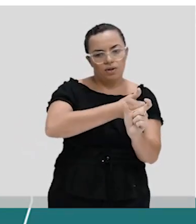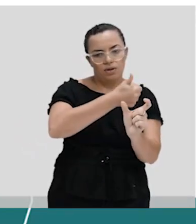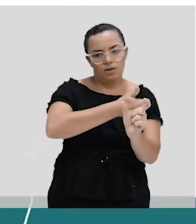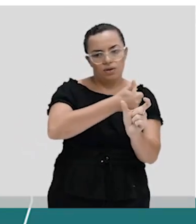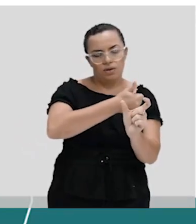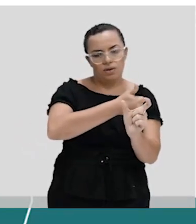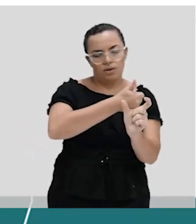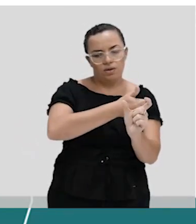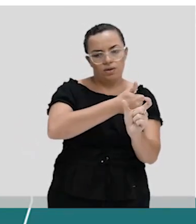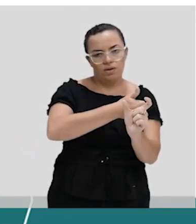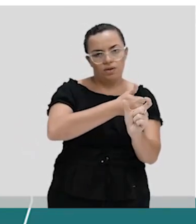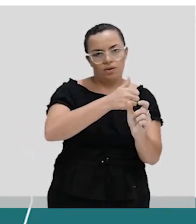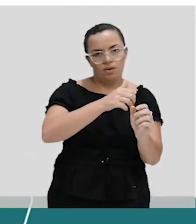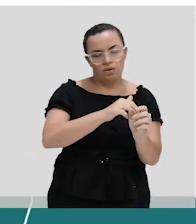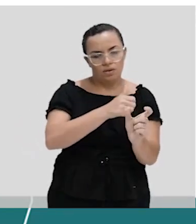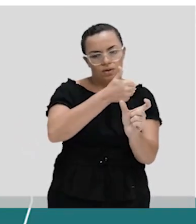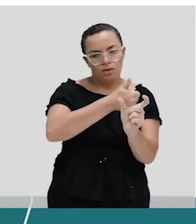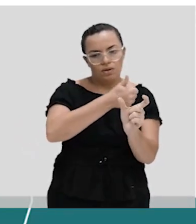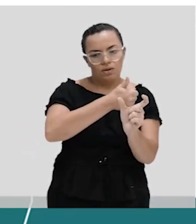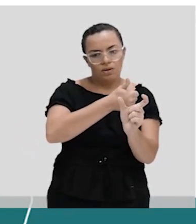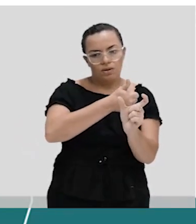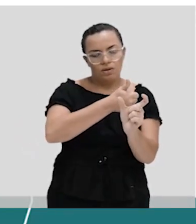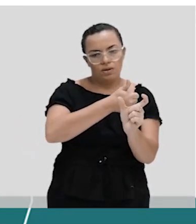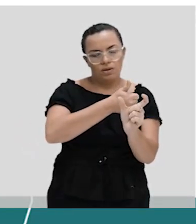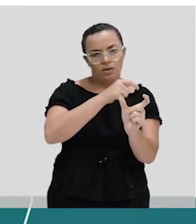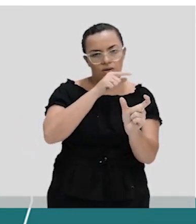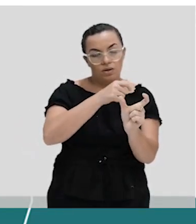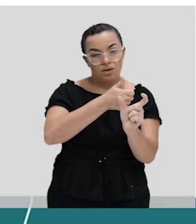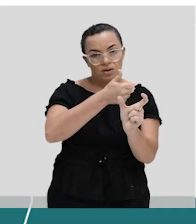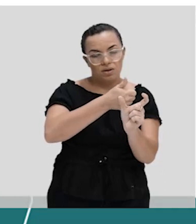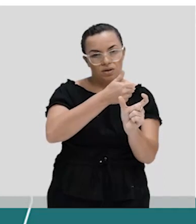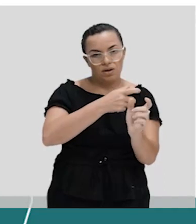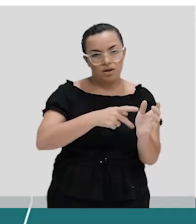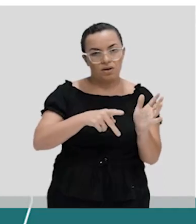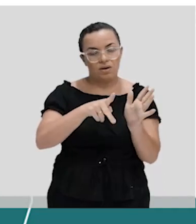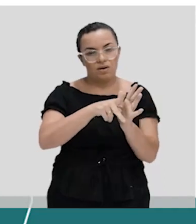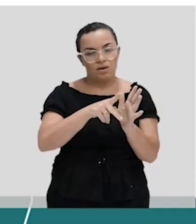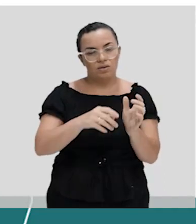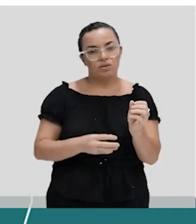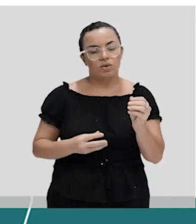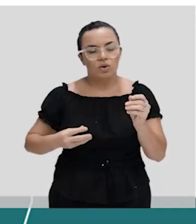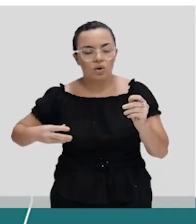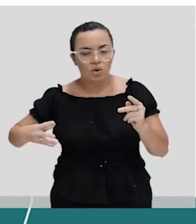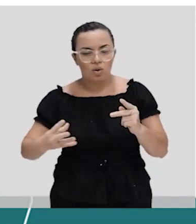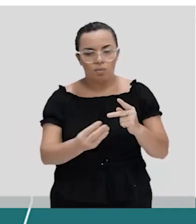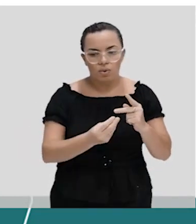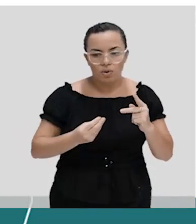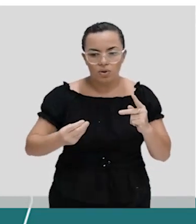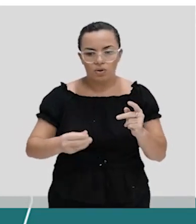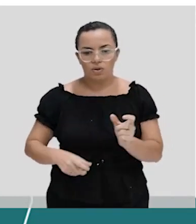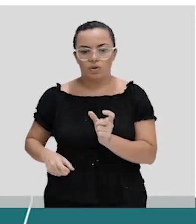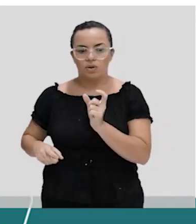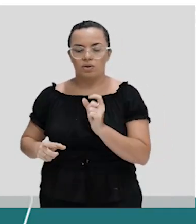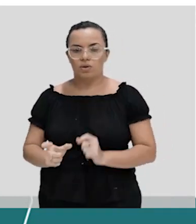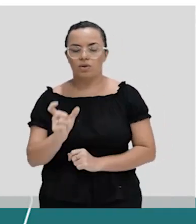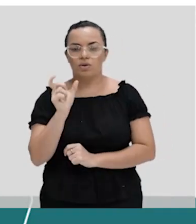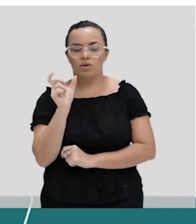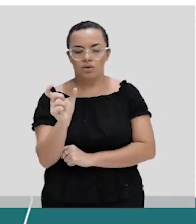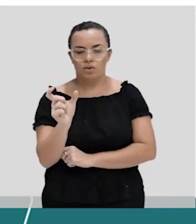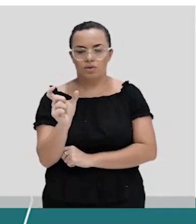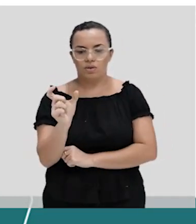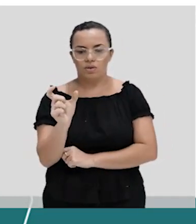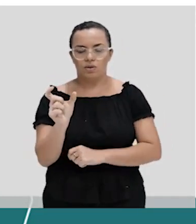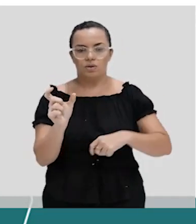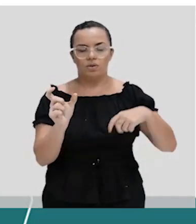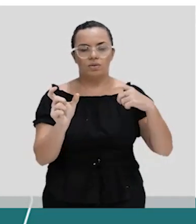determinante do segundo, só vai para o plural a primeira palavra. Se o segundo elemento for, o primeiro elemento